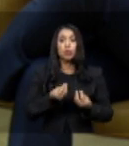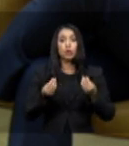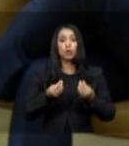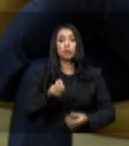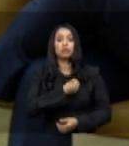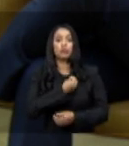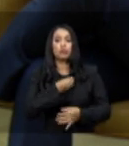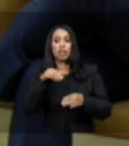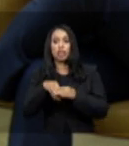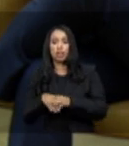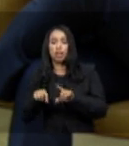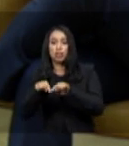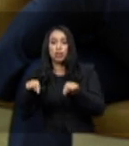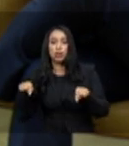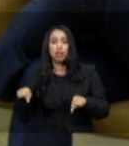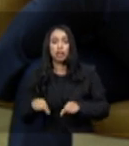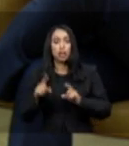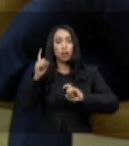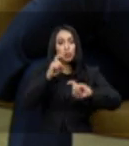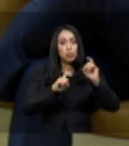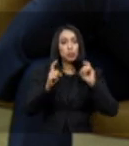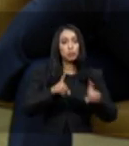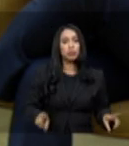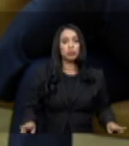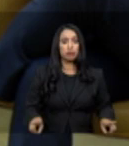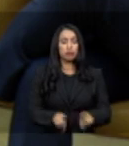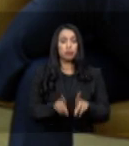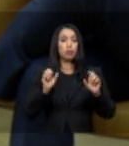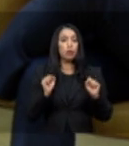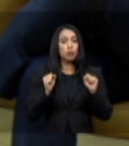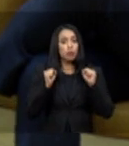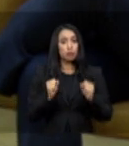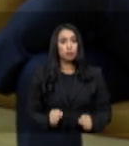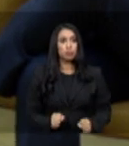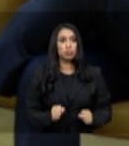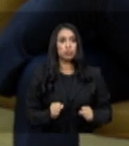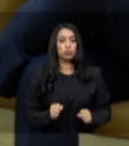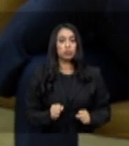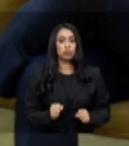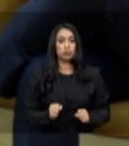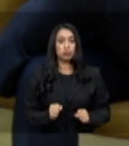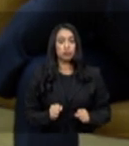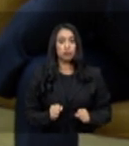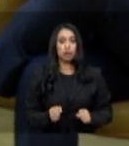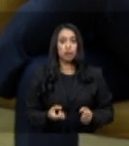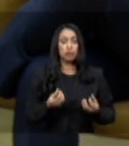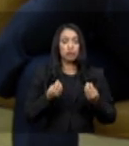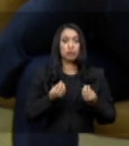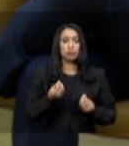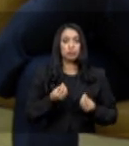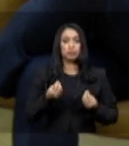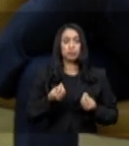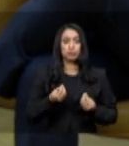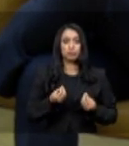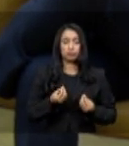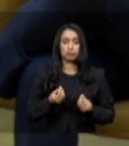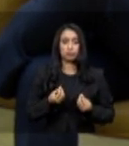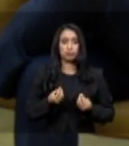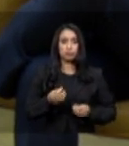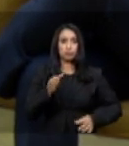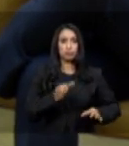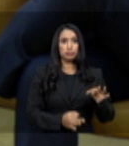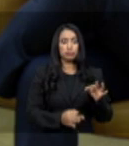eventualmente encontraram e é uma preocupação também como a possível é a forma como esses magistrados